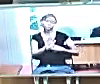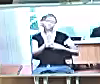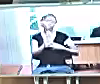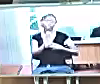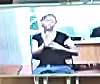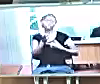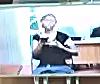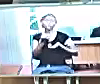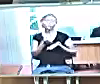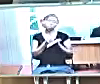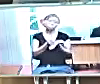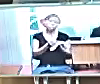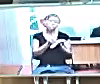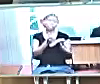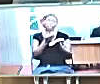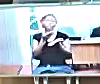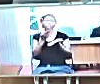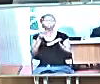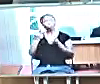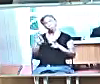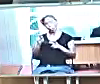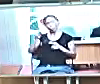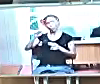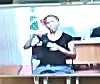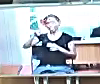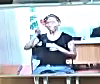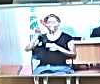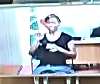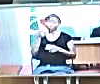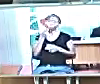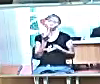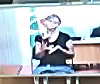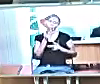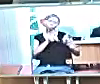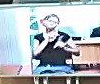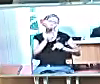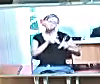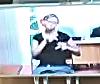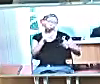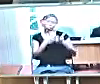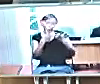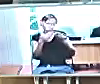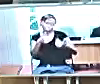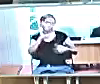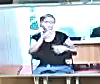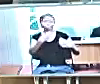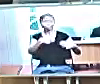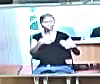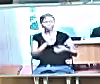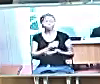benfeitoria é daqueles que com o andré mesmo diz daqueles que mais necessitam e das políticas públicas